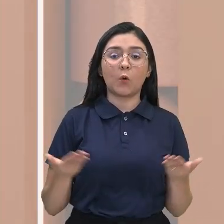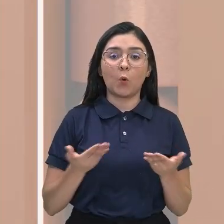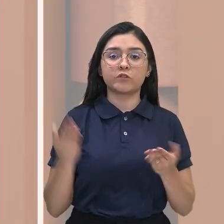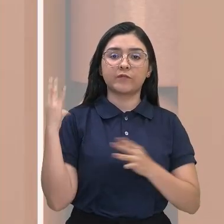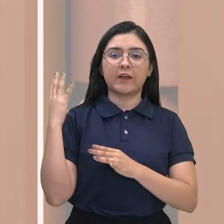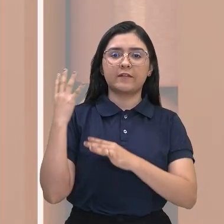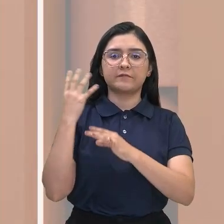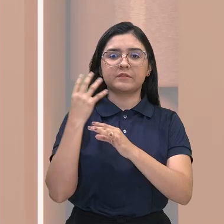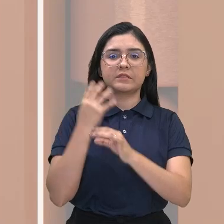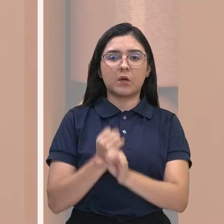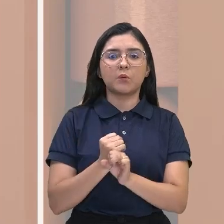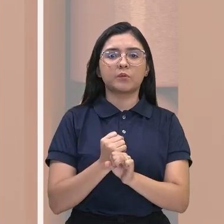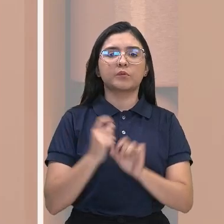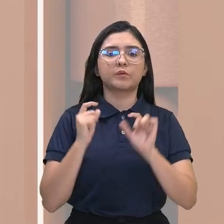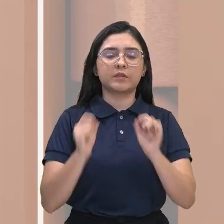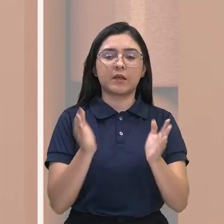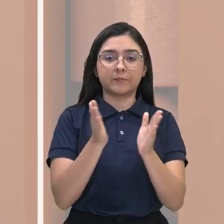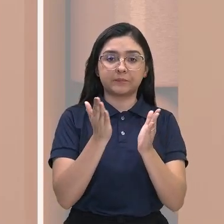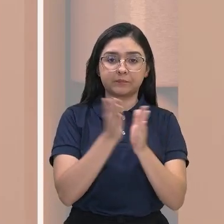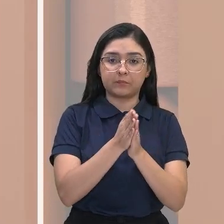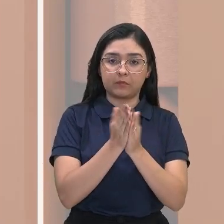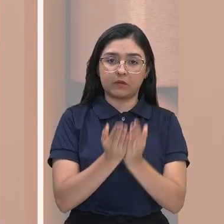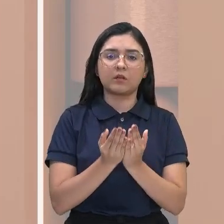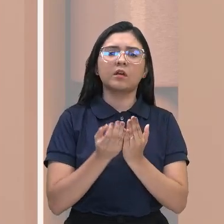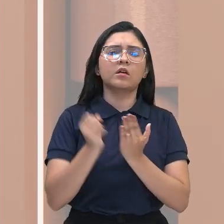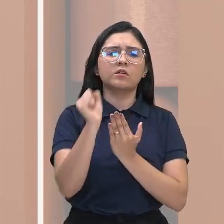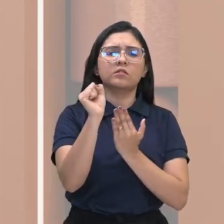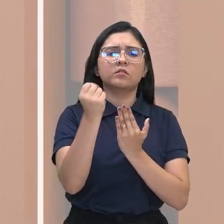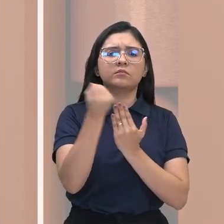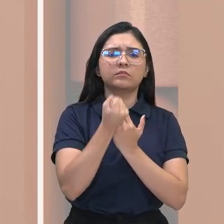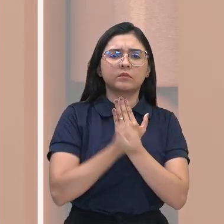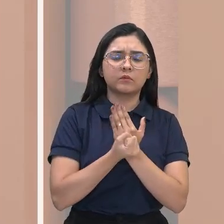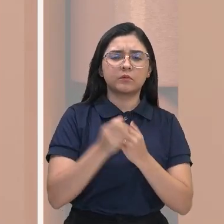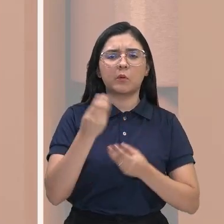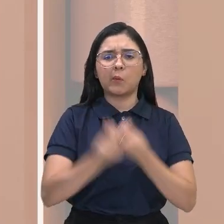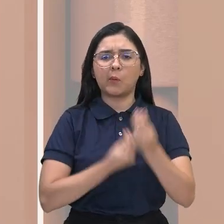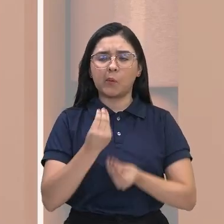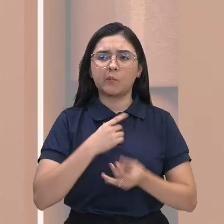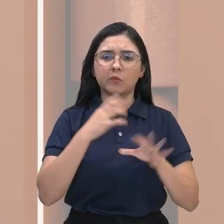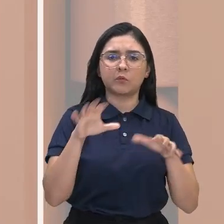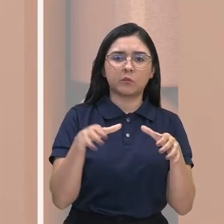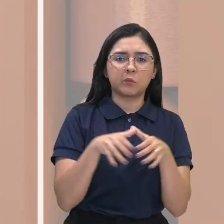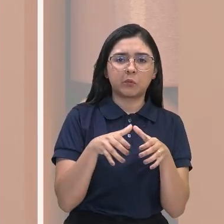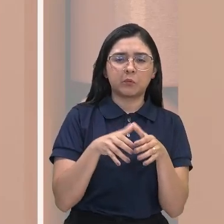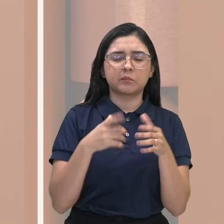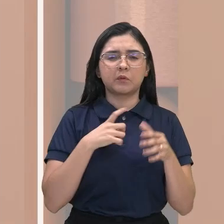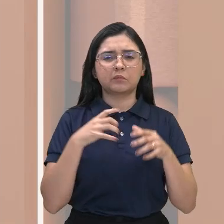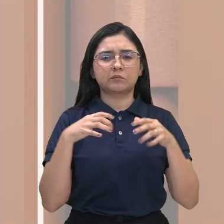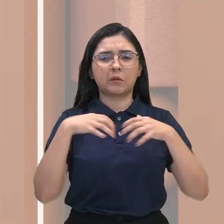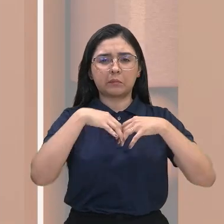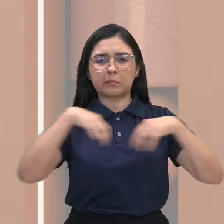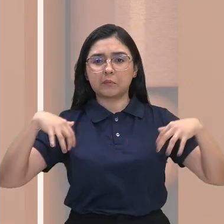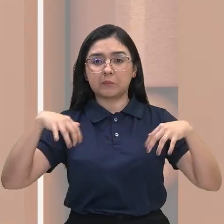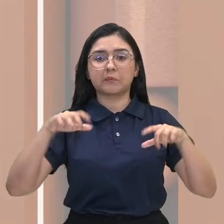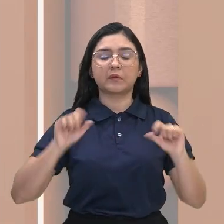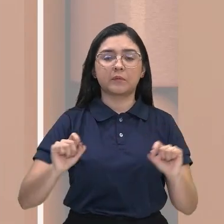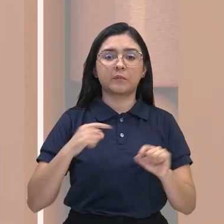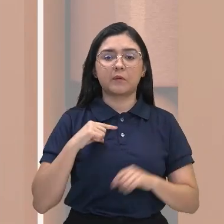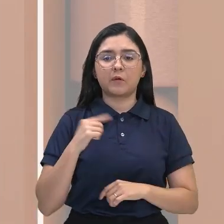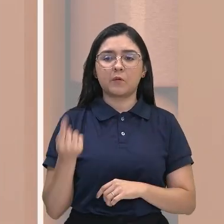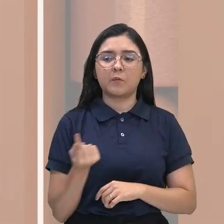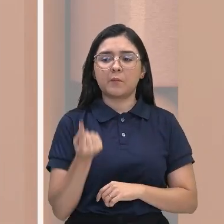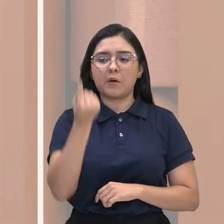Revisaremos então sobre a Reforma Protestante, como então que a cristandade rompeu então os laços que uniam a uma